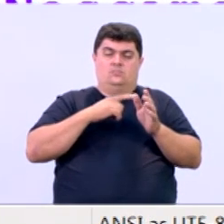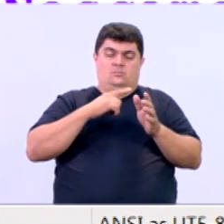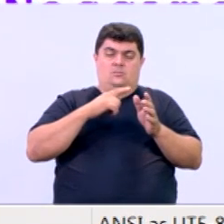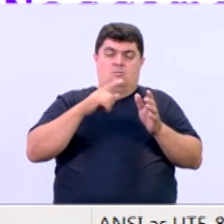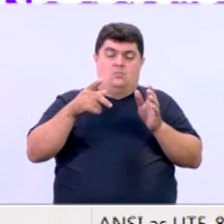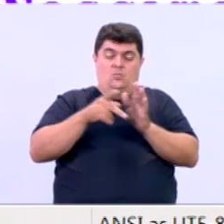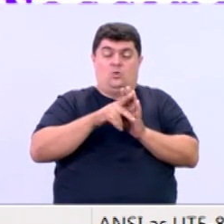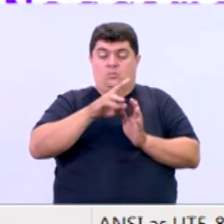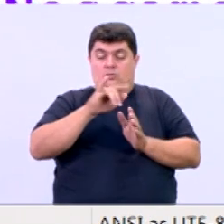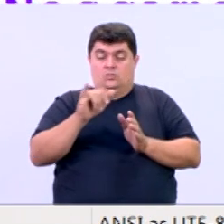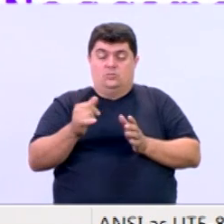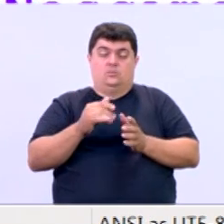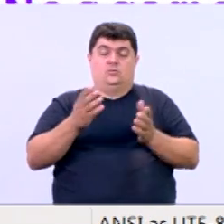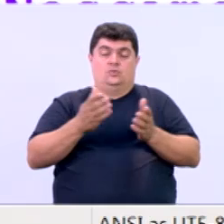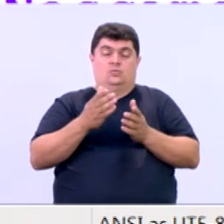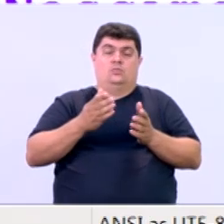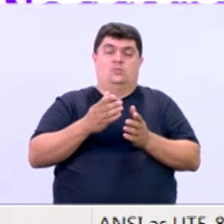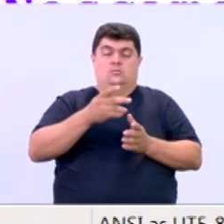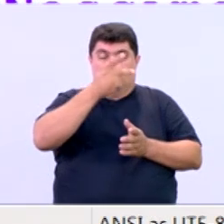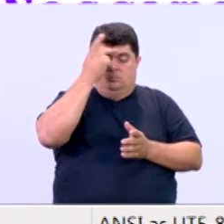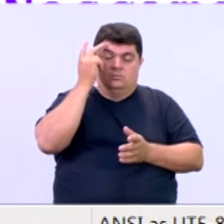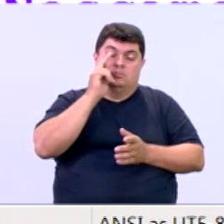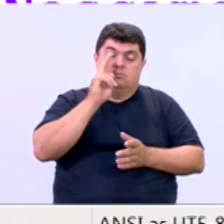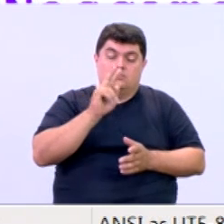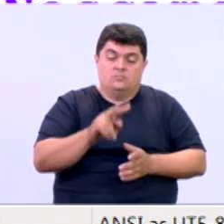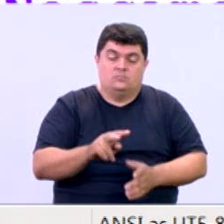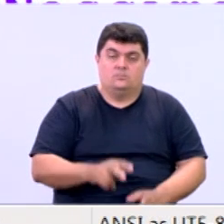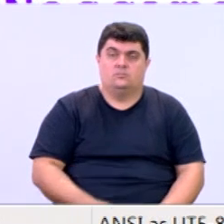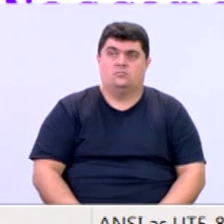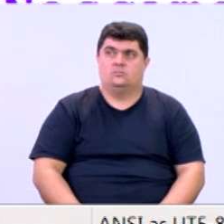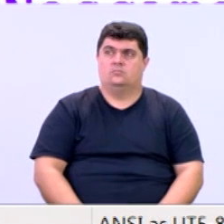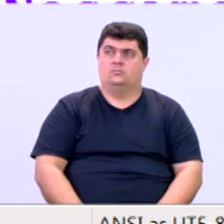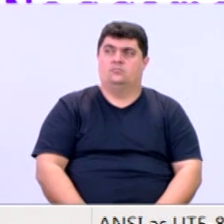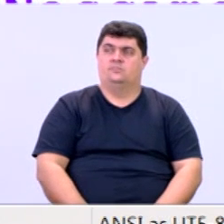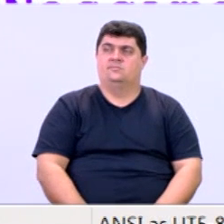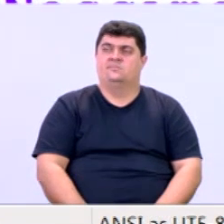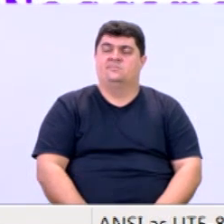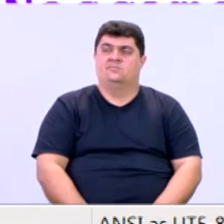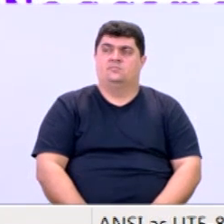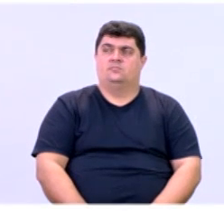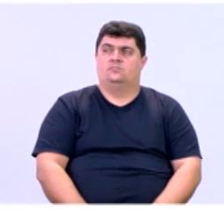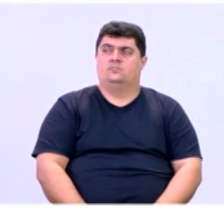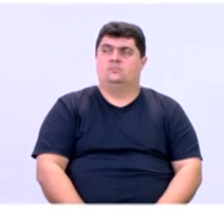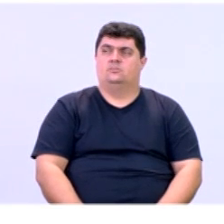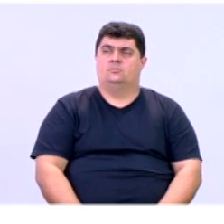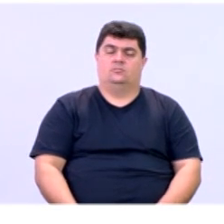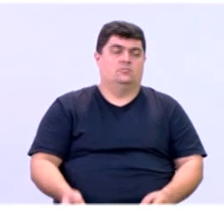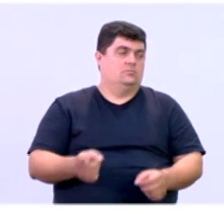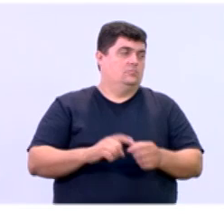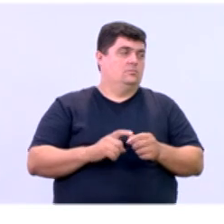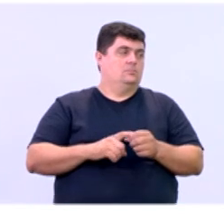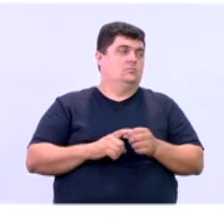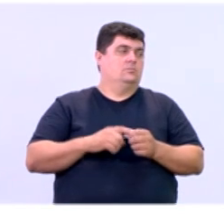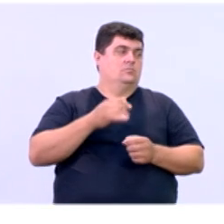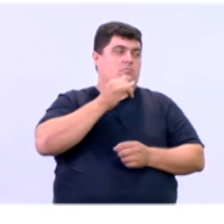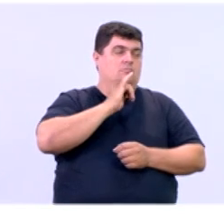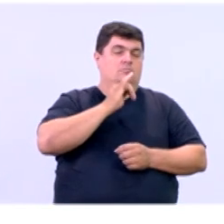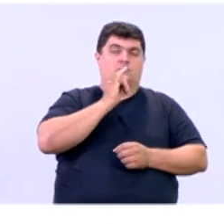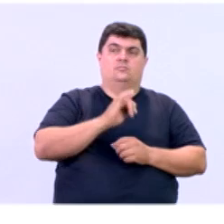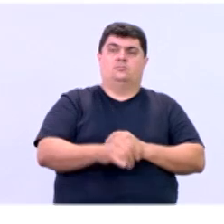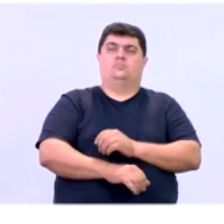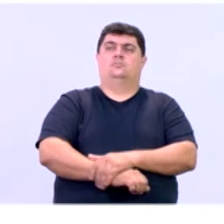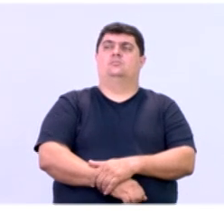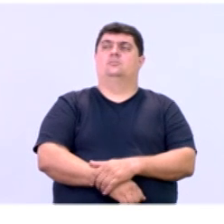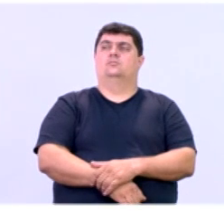adequadamente que é uma data para o nosso usuário, tá? Então, vou voltar aqui no exemplo dele, para